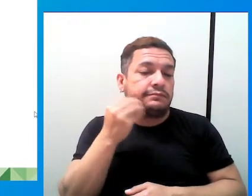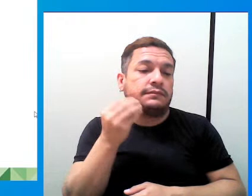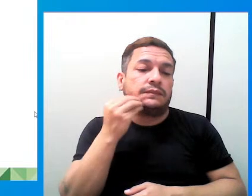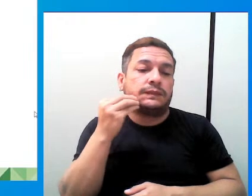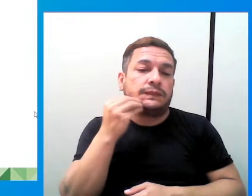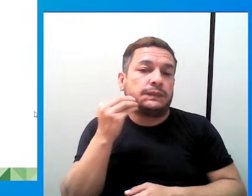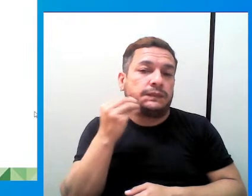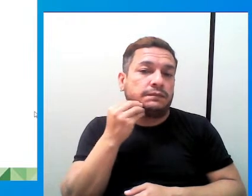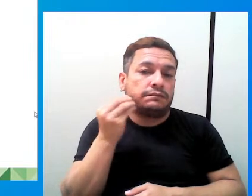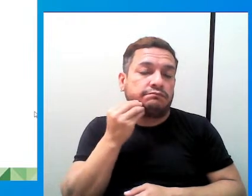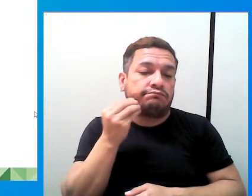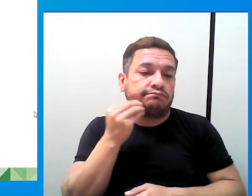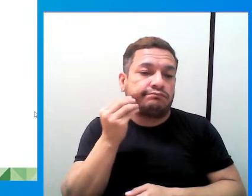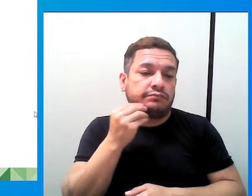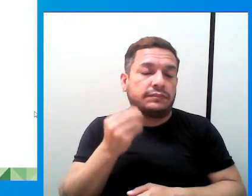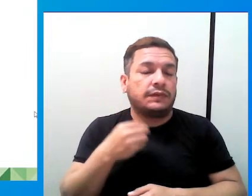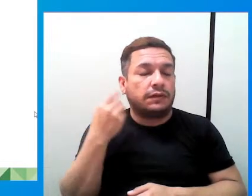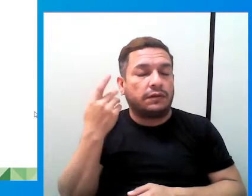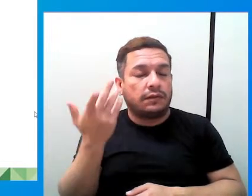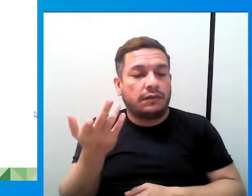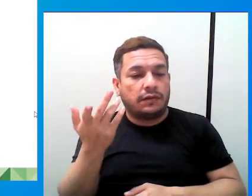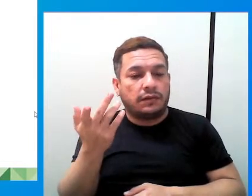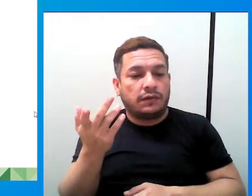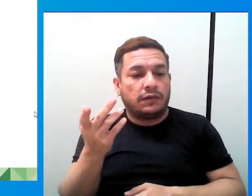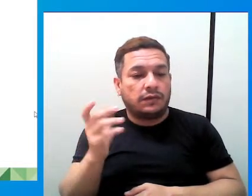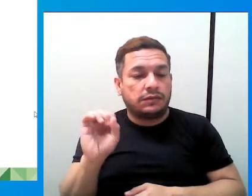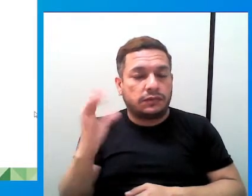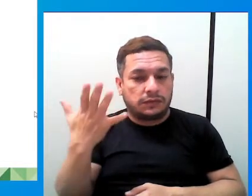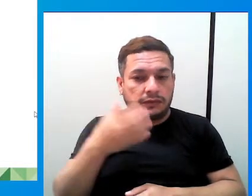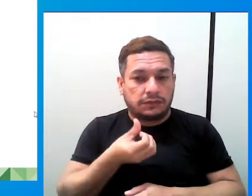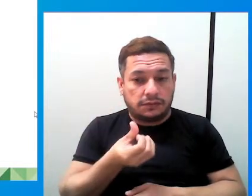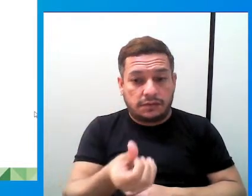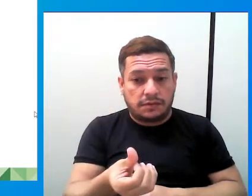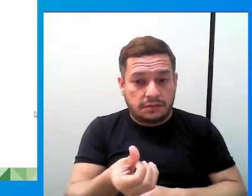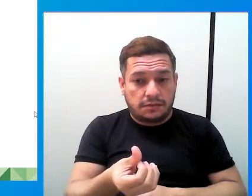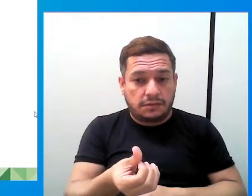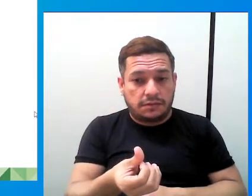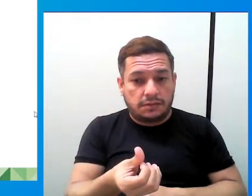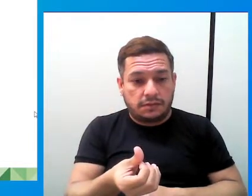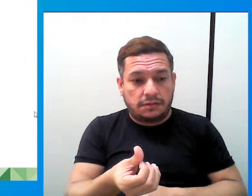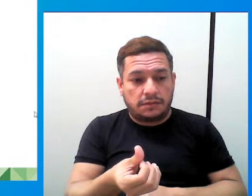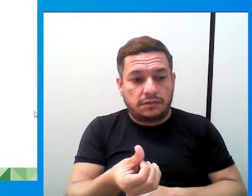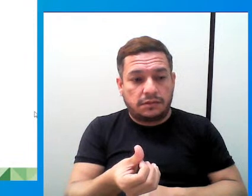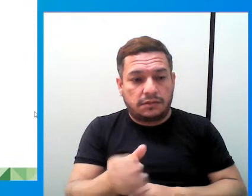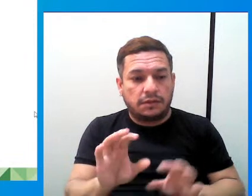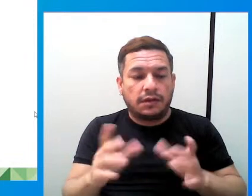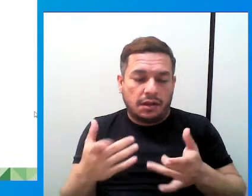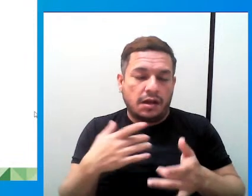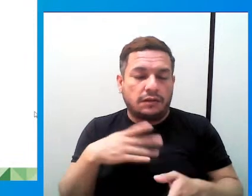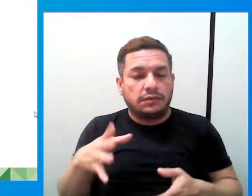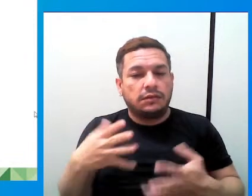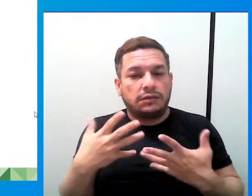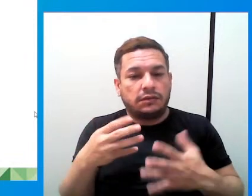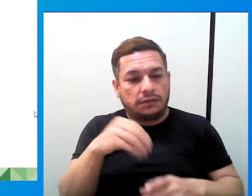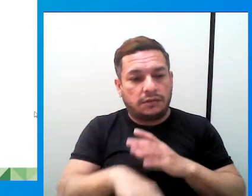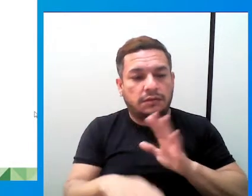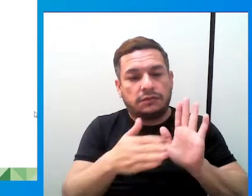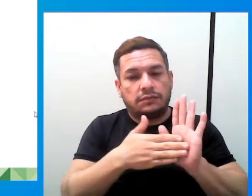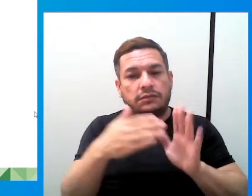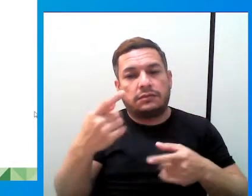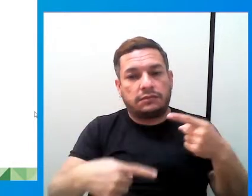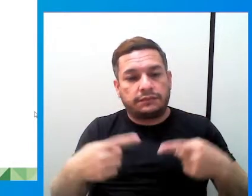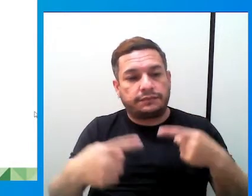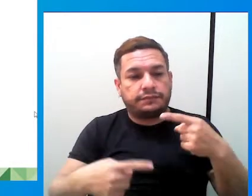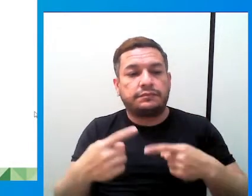vamos experimentar pelo menos uma experiência extensionista dentro dos cursos, claro, aderente à política, para ver se